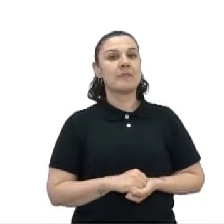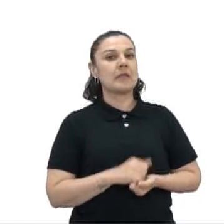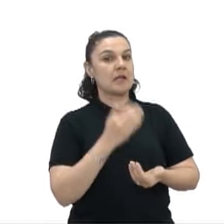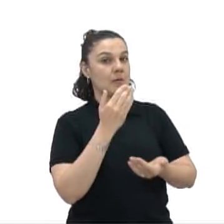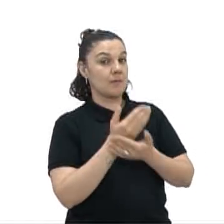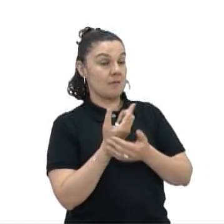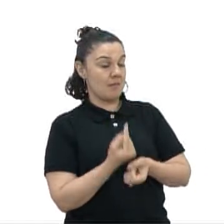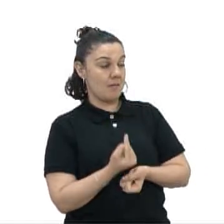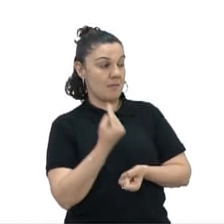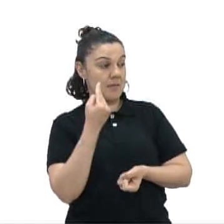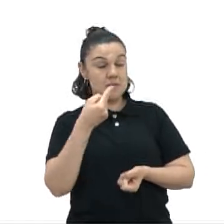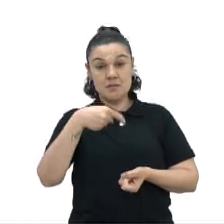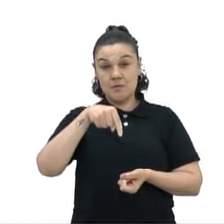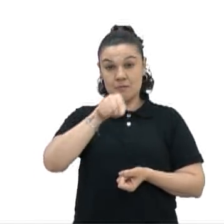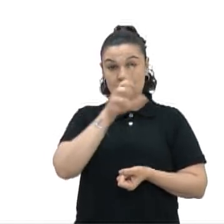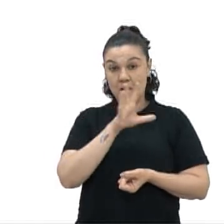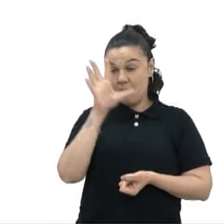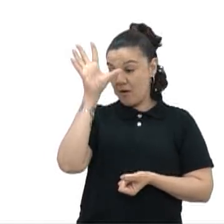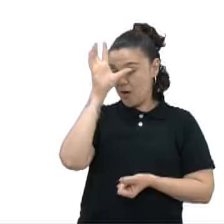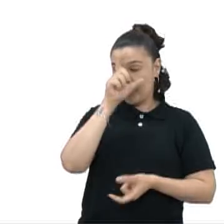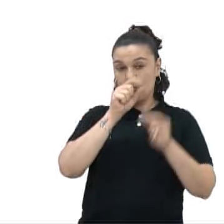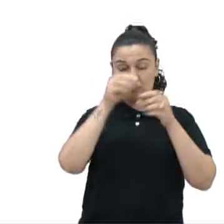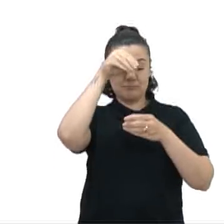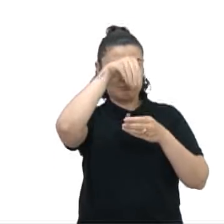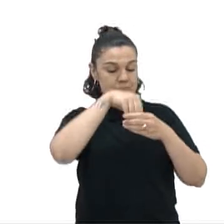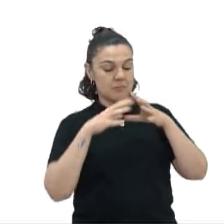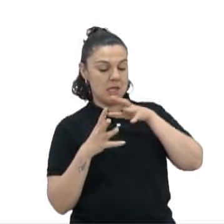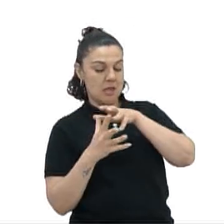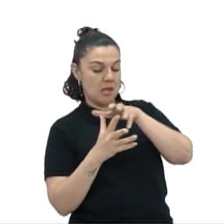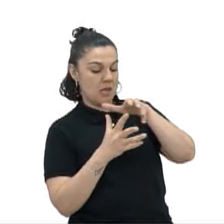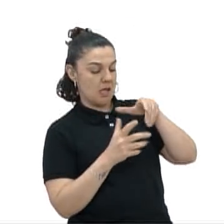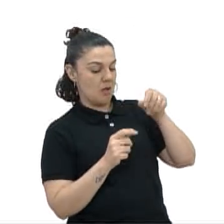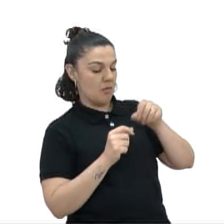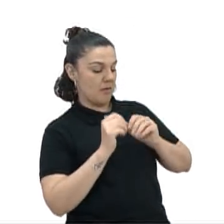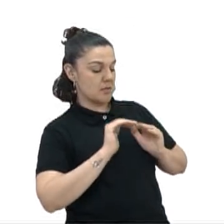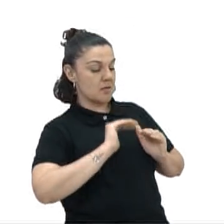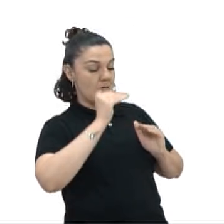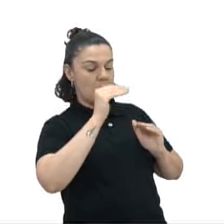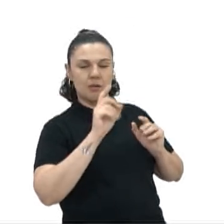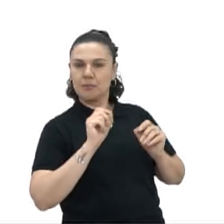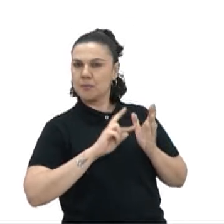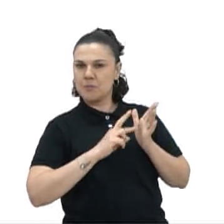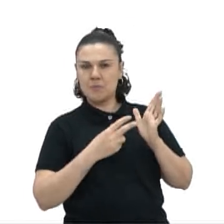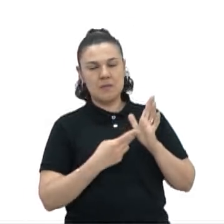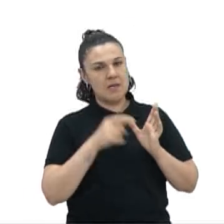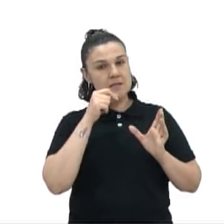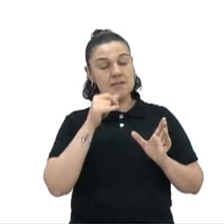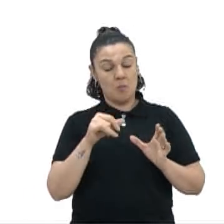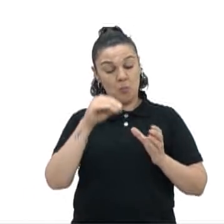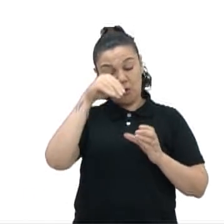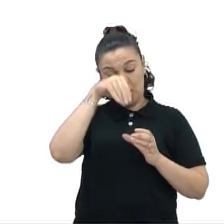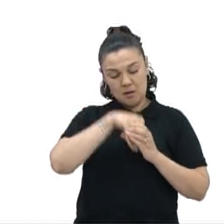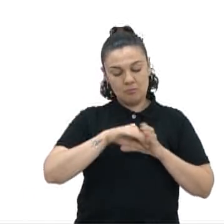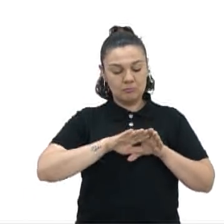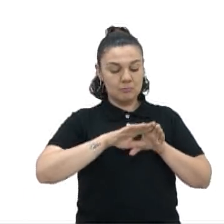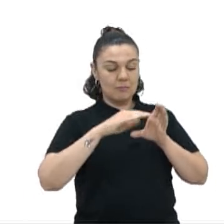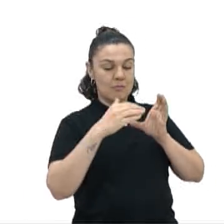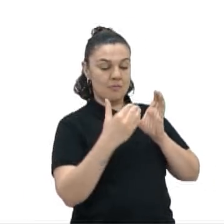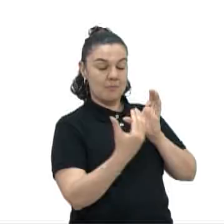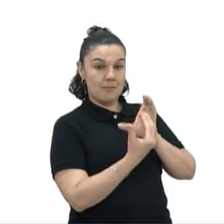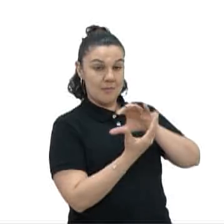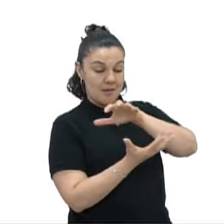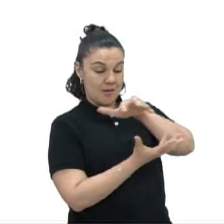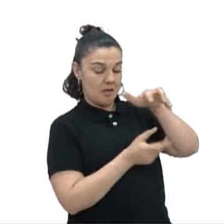Na aula passada, você conheceu os fatores internos formadores do relevo, ou seja, aqueles agentes que se originam no interior